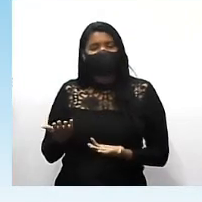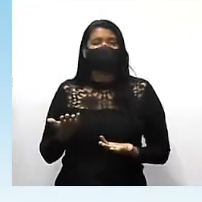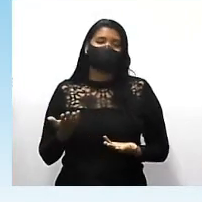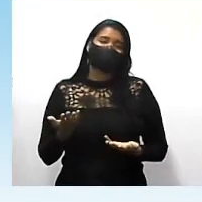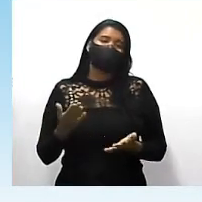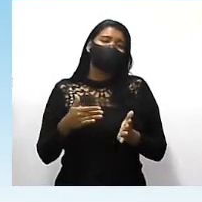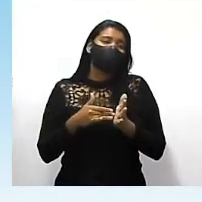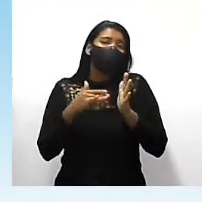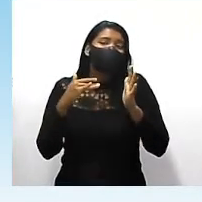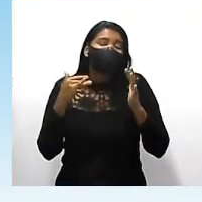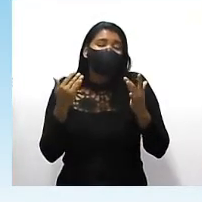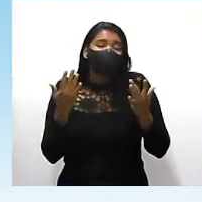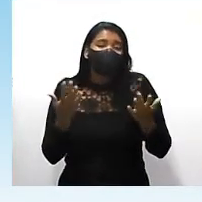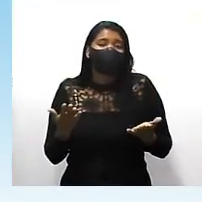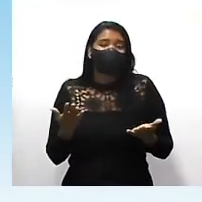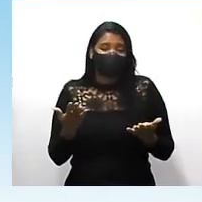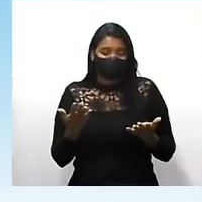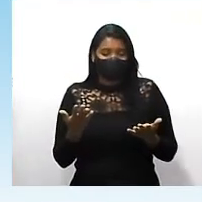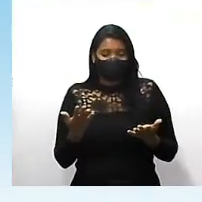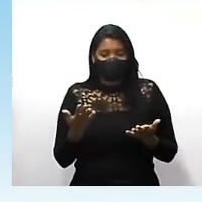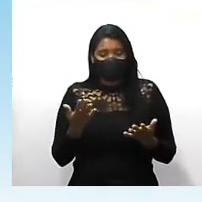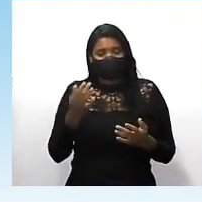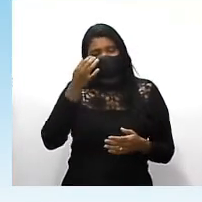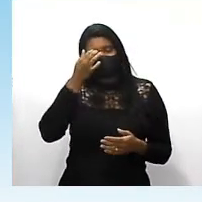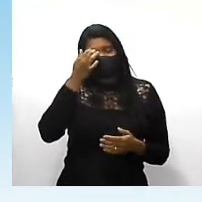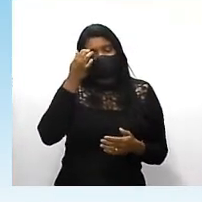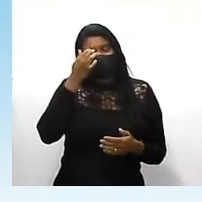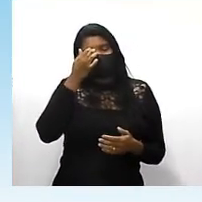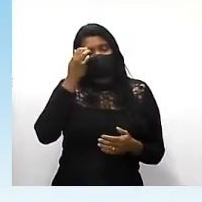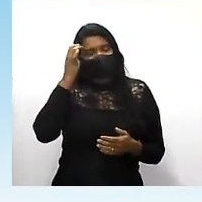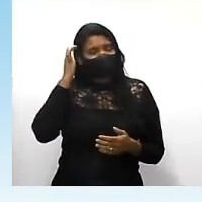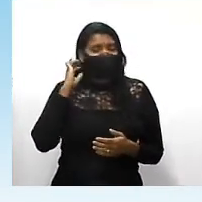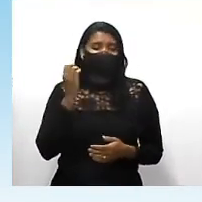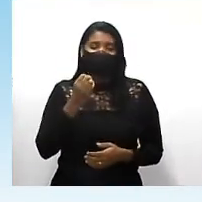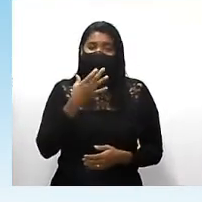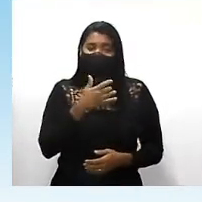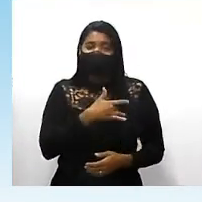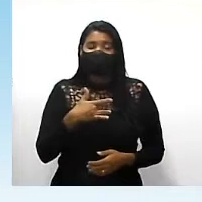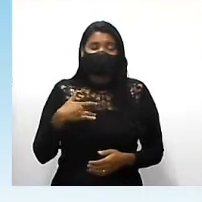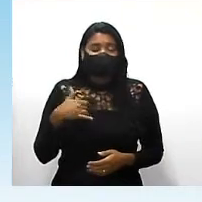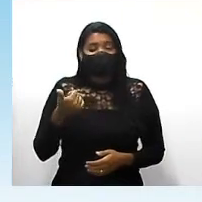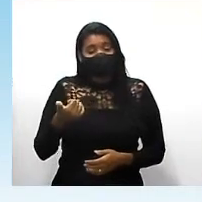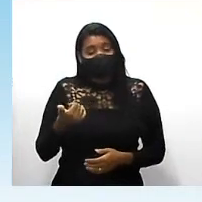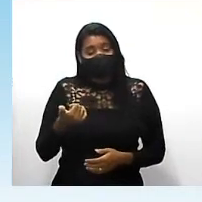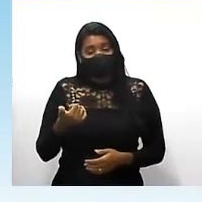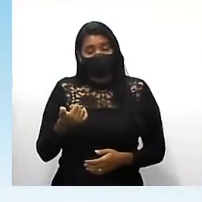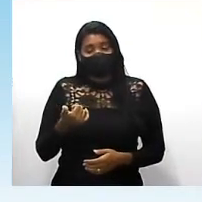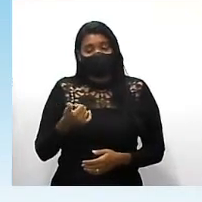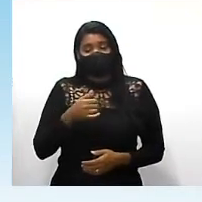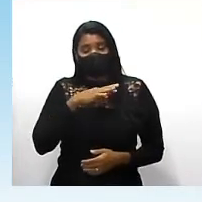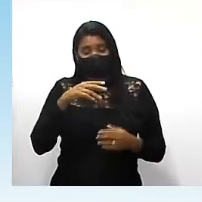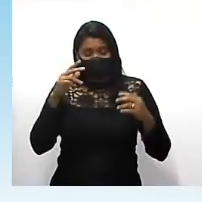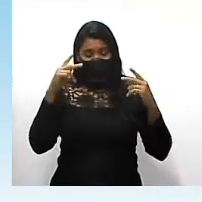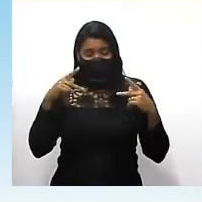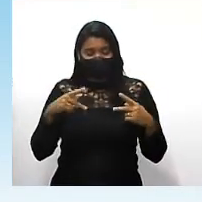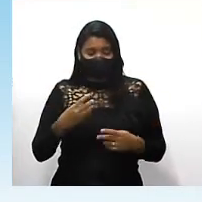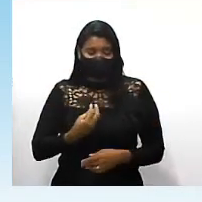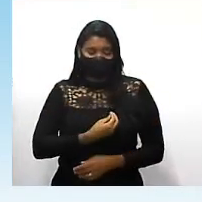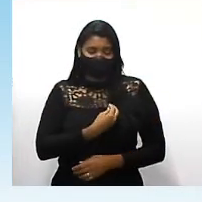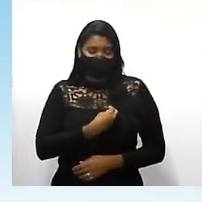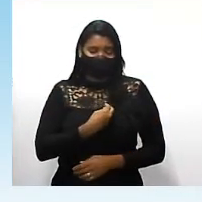até onde isso é um conceito que vai realmente ser saudável ou pode trazer prejuízo às pessoas.